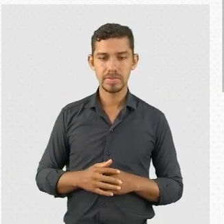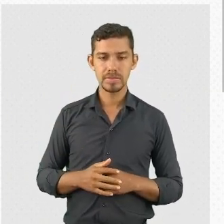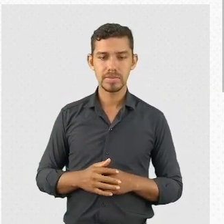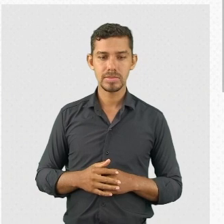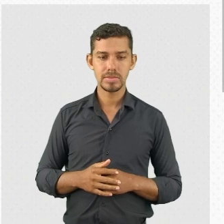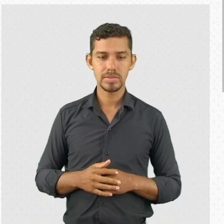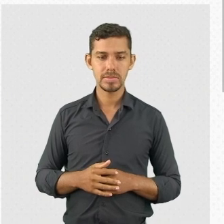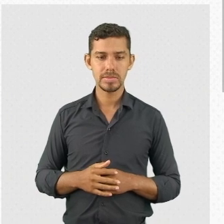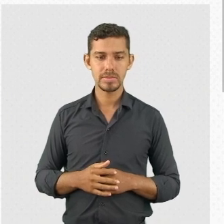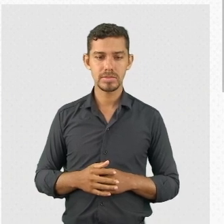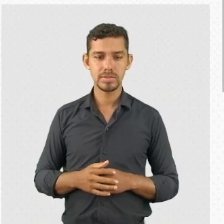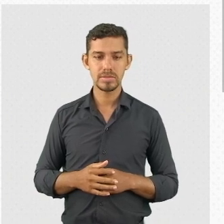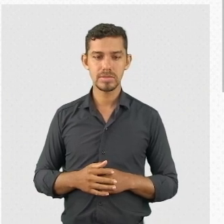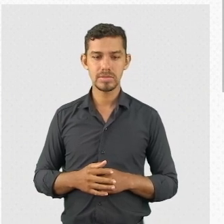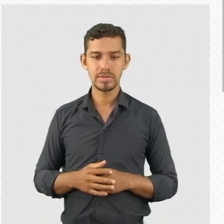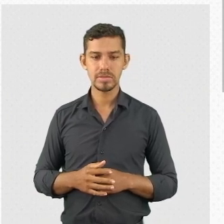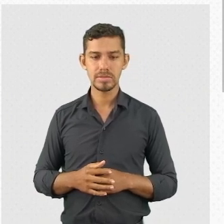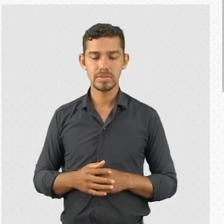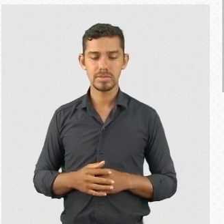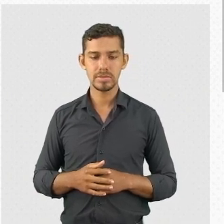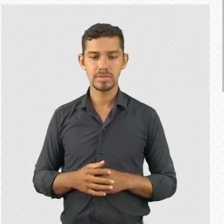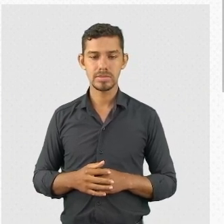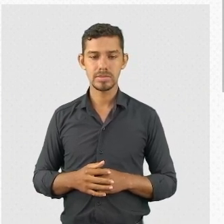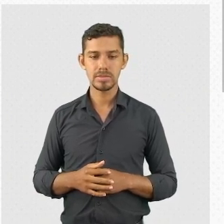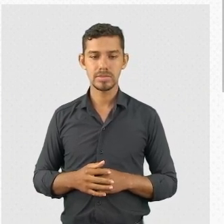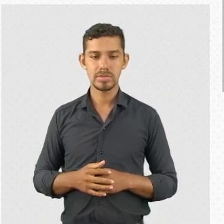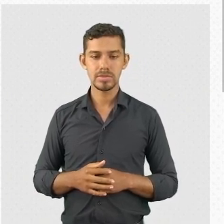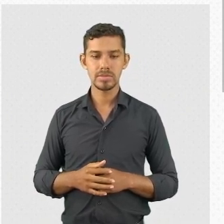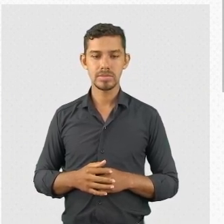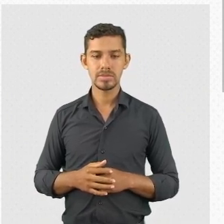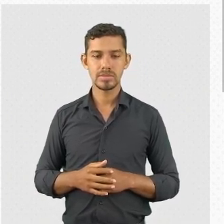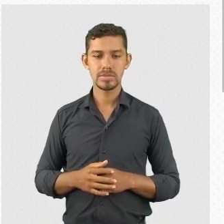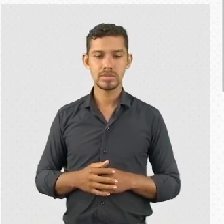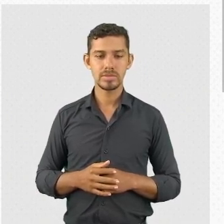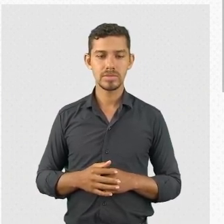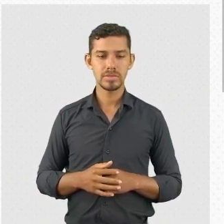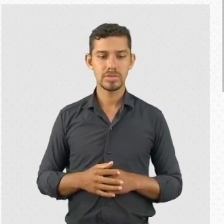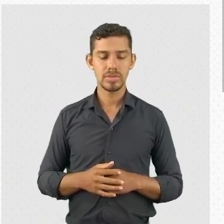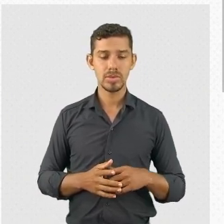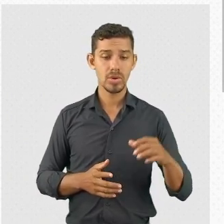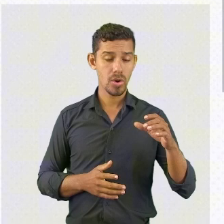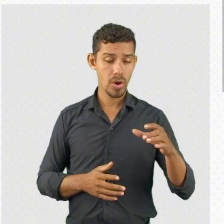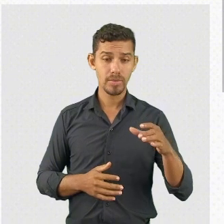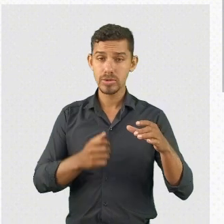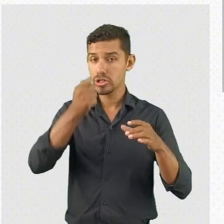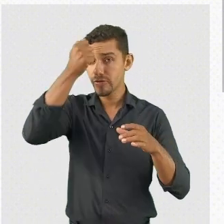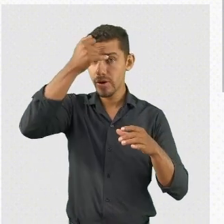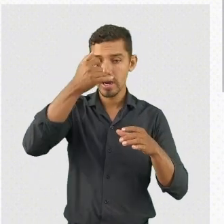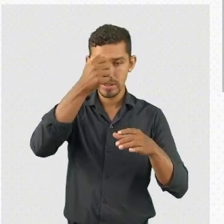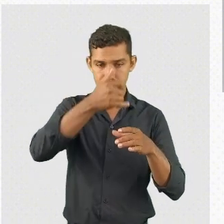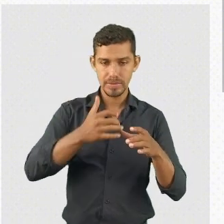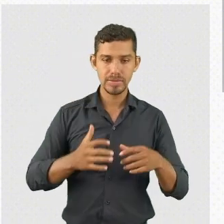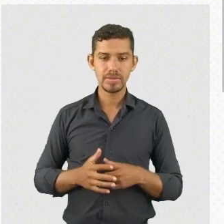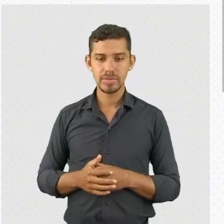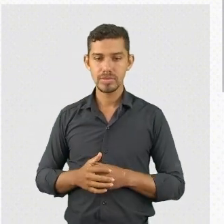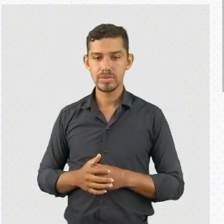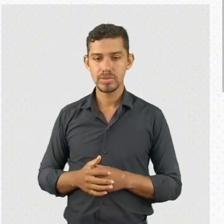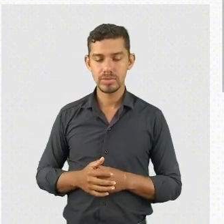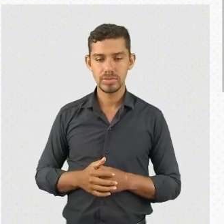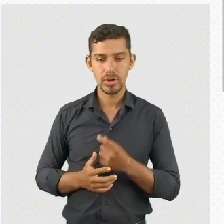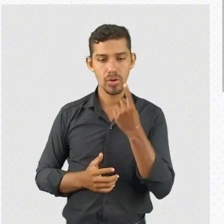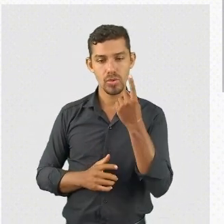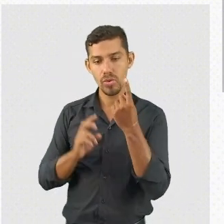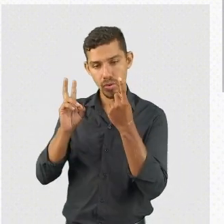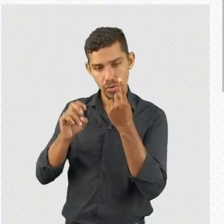temos ali 1 cup flour, um copo de farinha, 1 egg, um